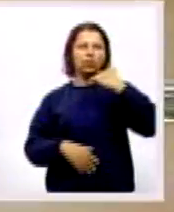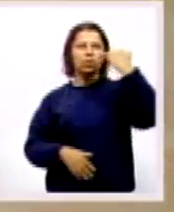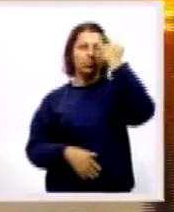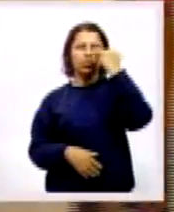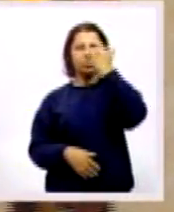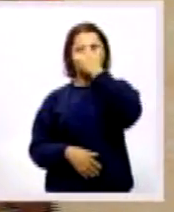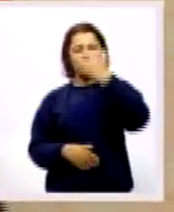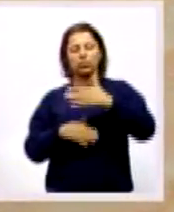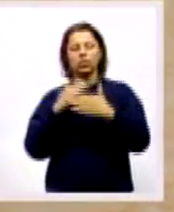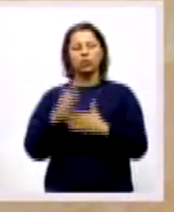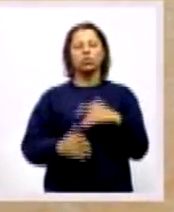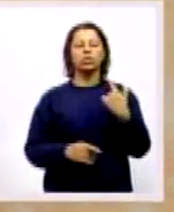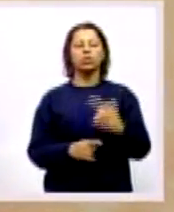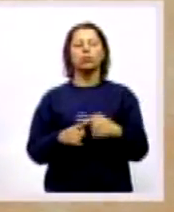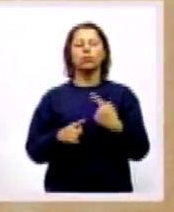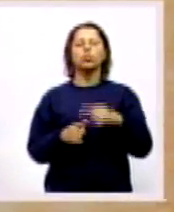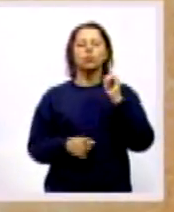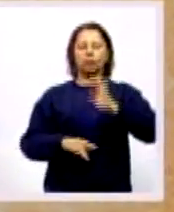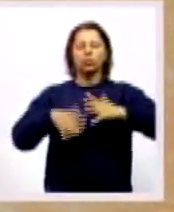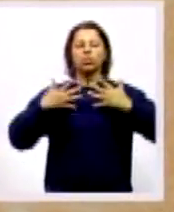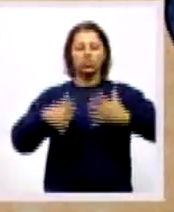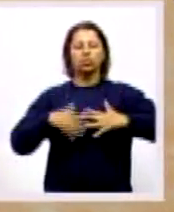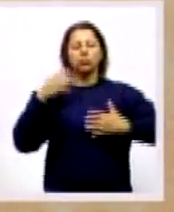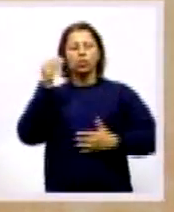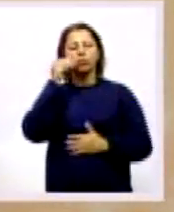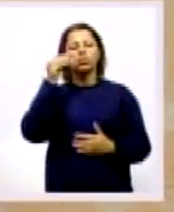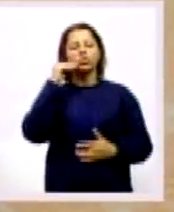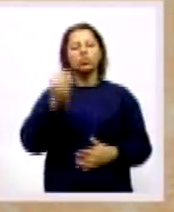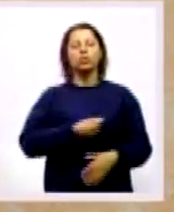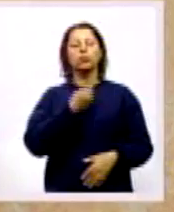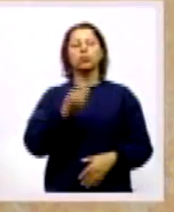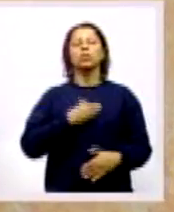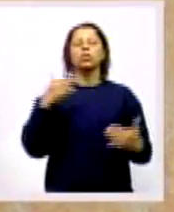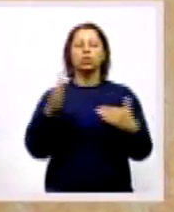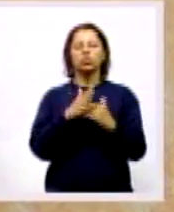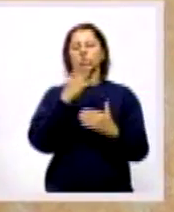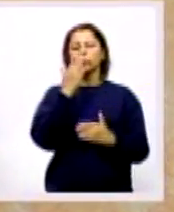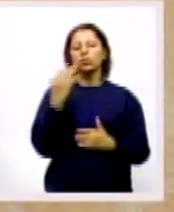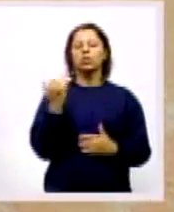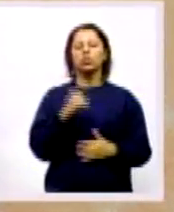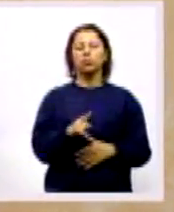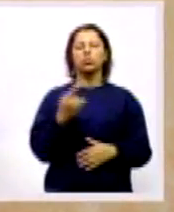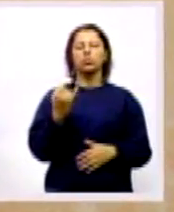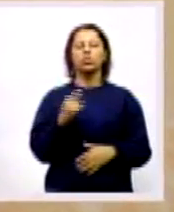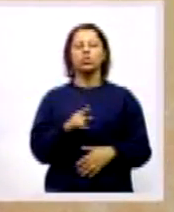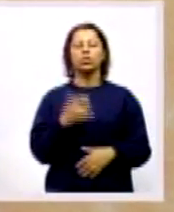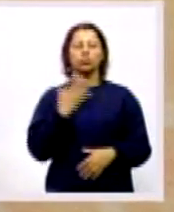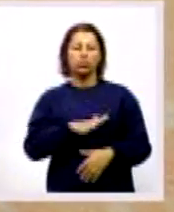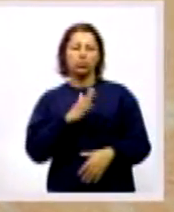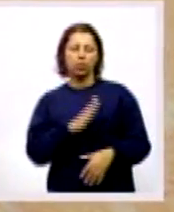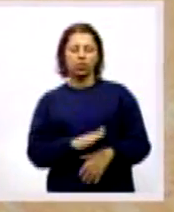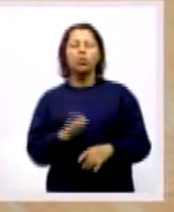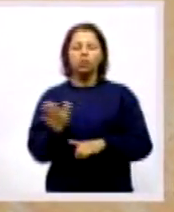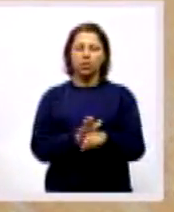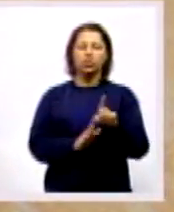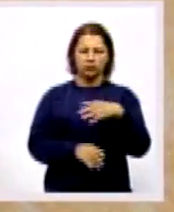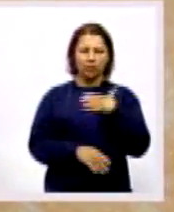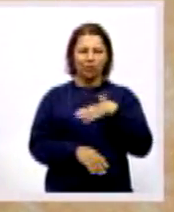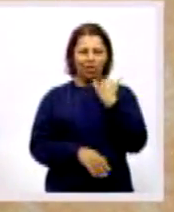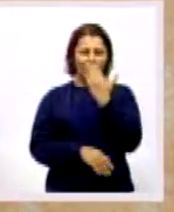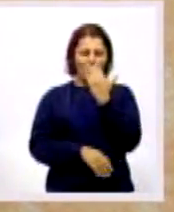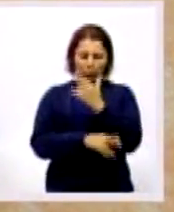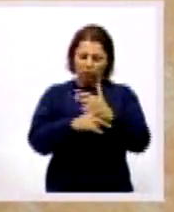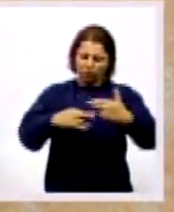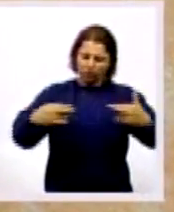tudo. É o sabor nosso de cada dia, até mesmo o nosso alimento. Você não gosta de fazer um prato diferente de vez em quando?